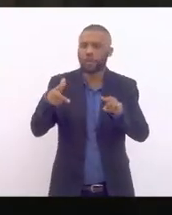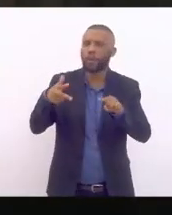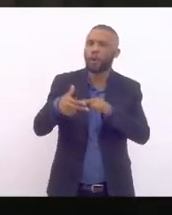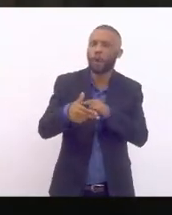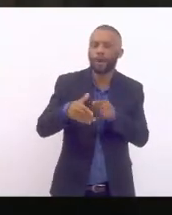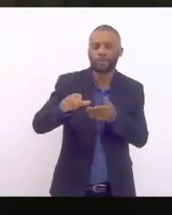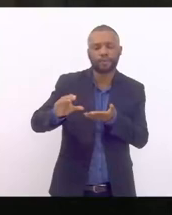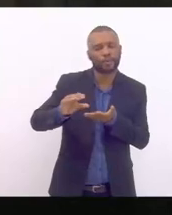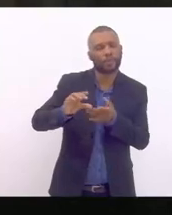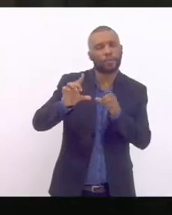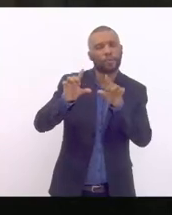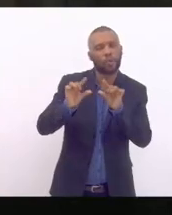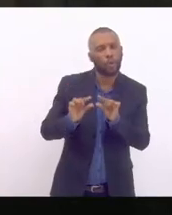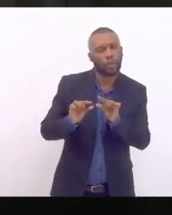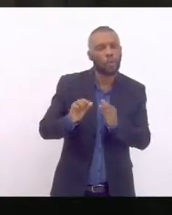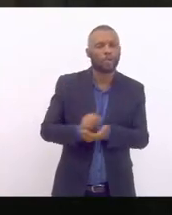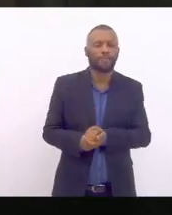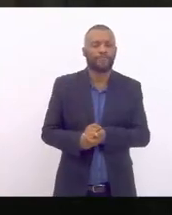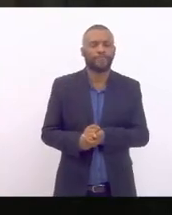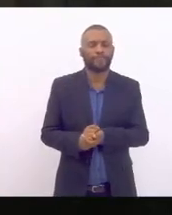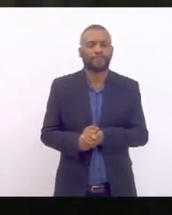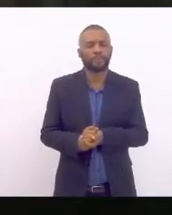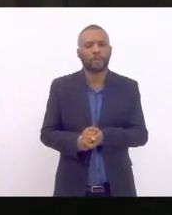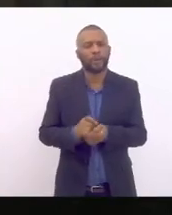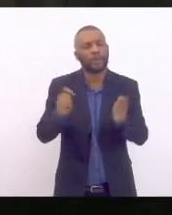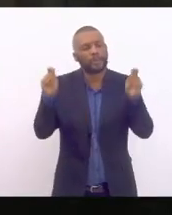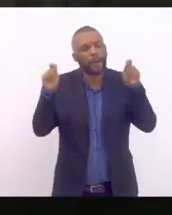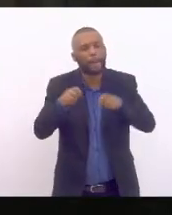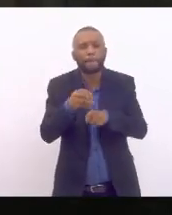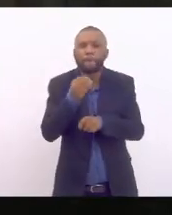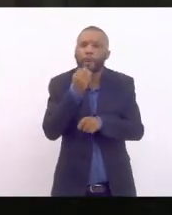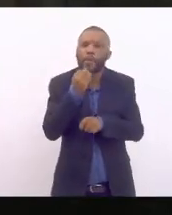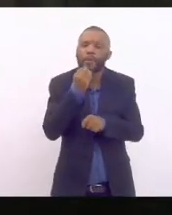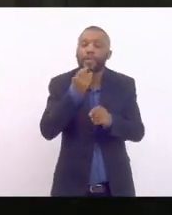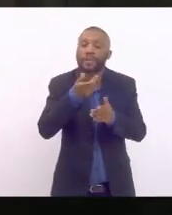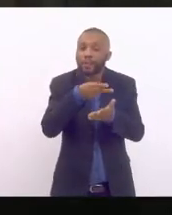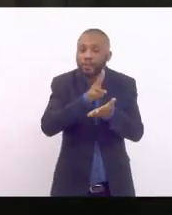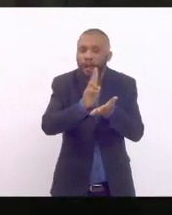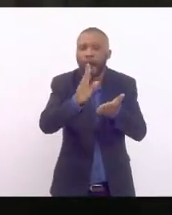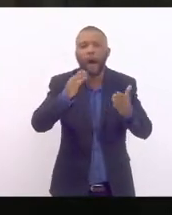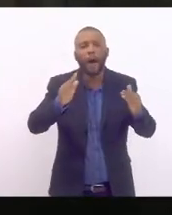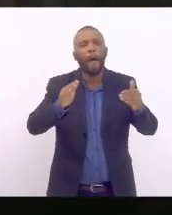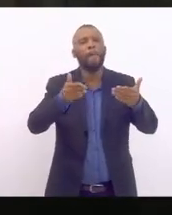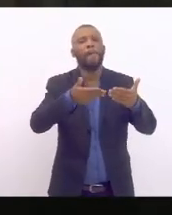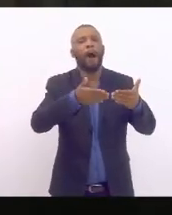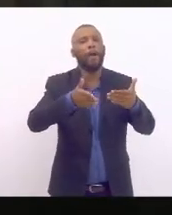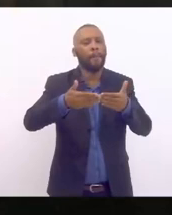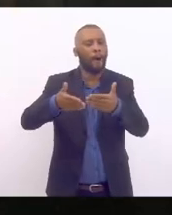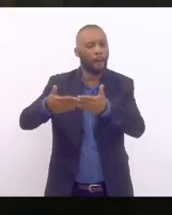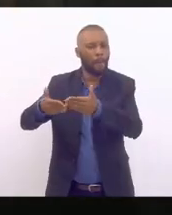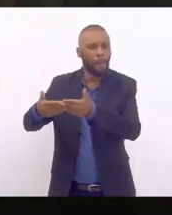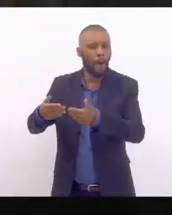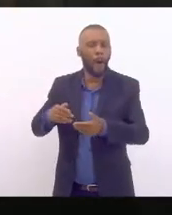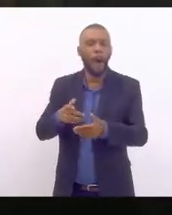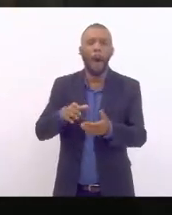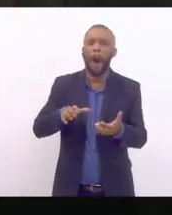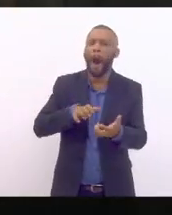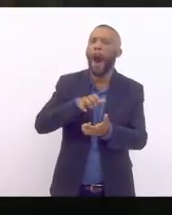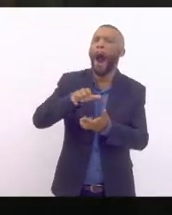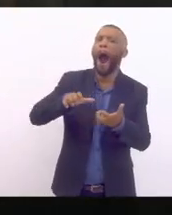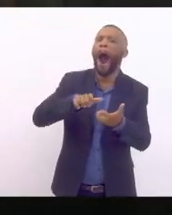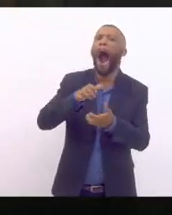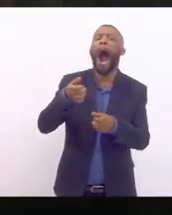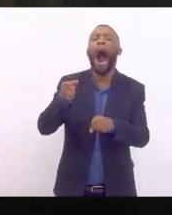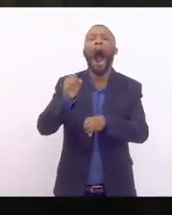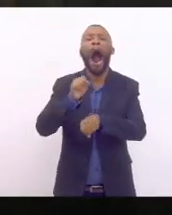do orçamento que sofra com a possibilidade de fechamento das Universidades de greve